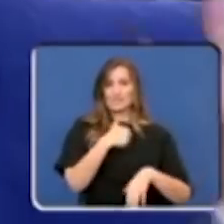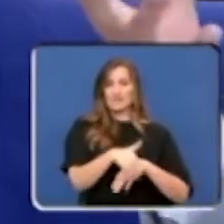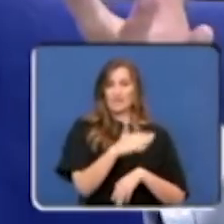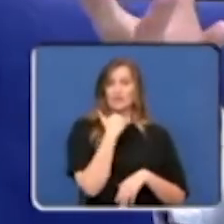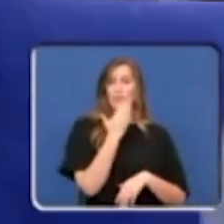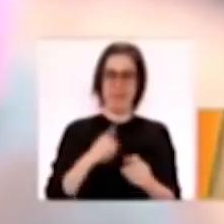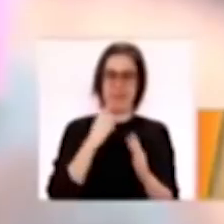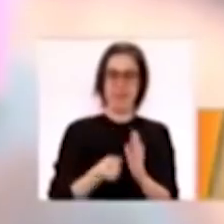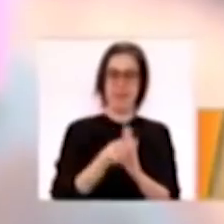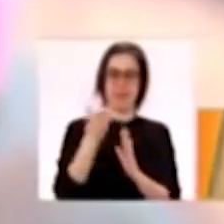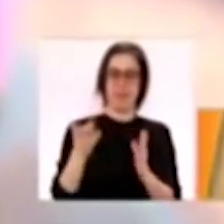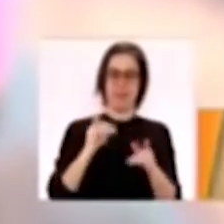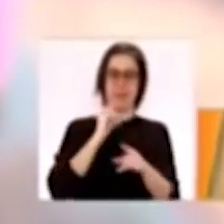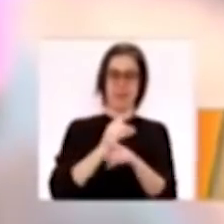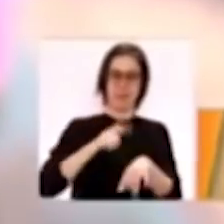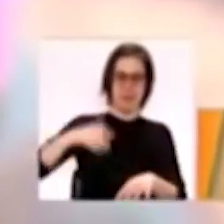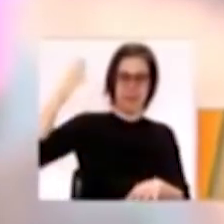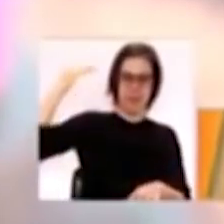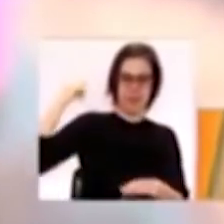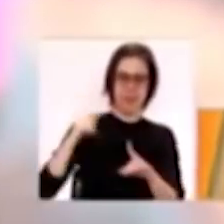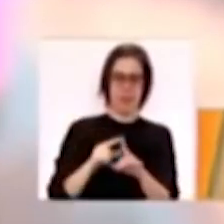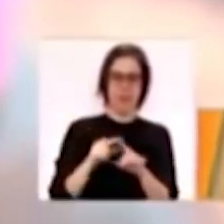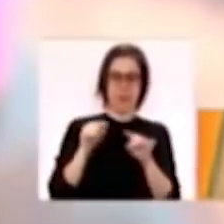ter grande categoria. Interrompi aqui